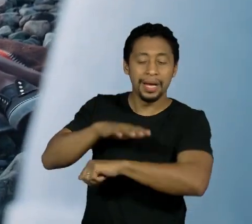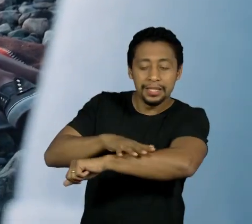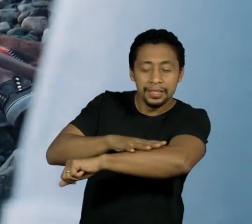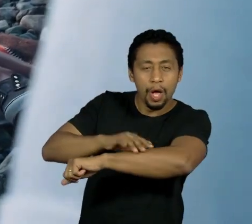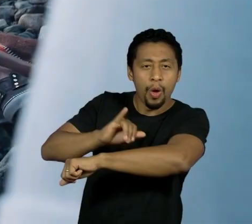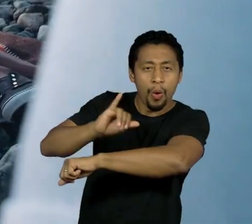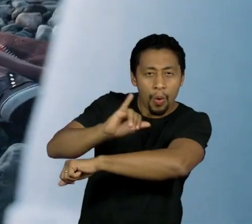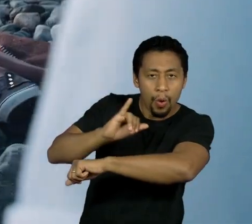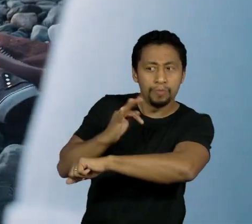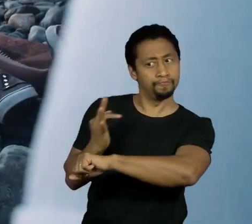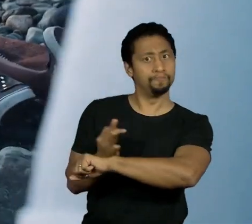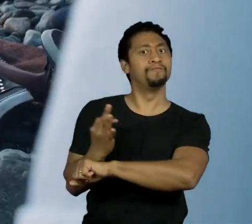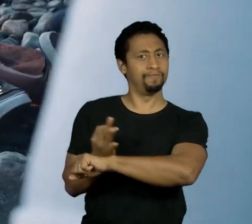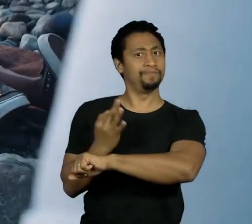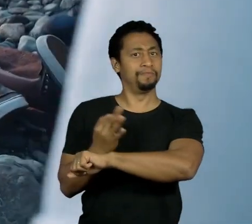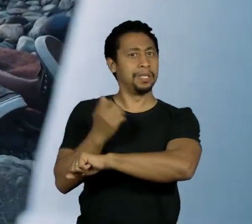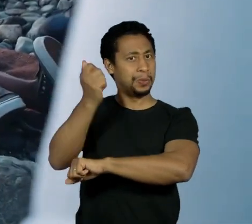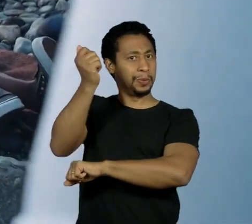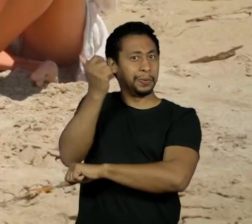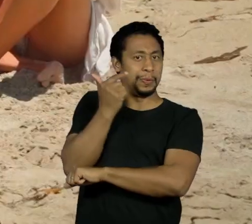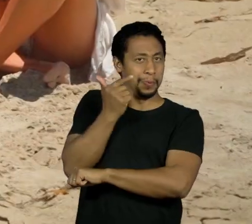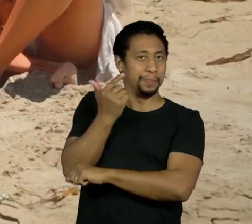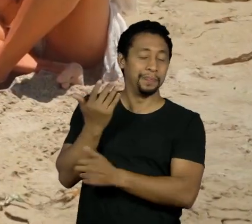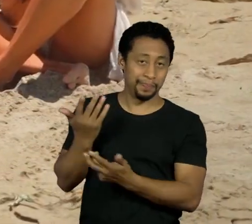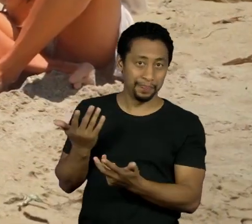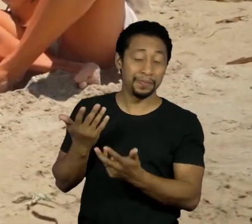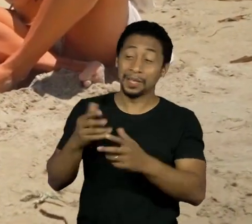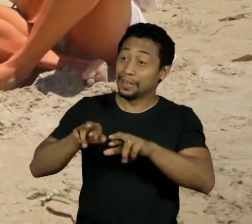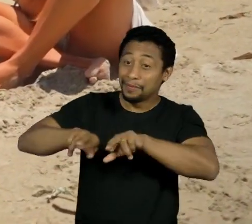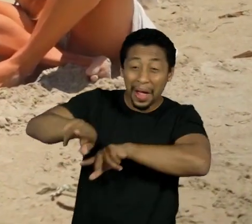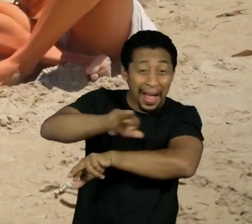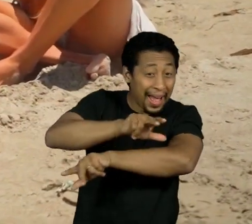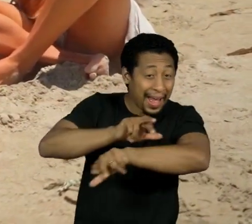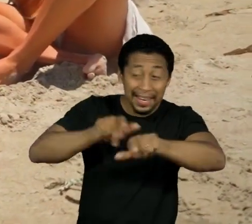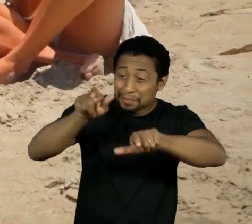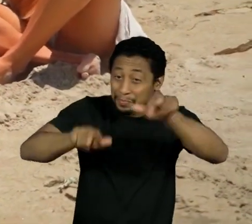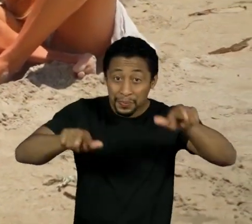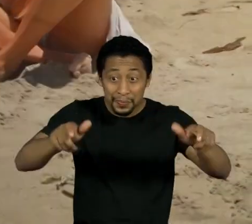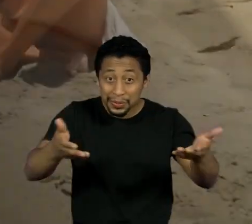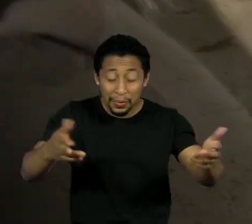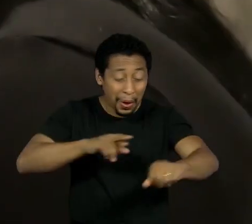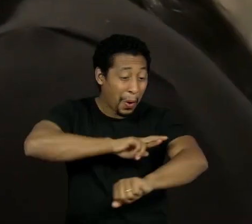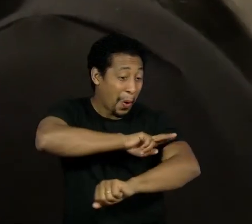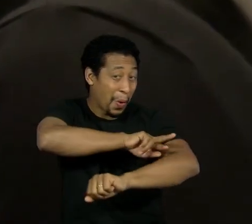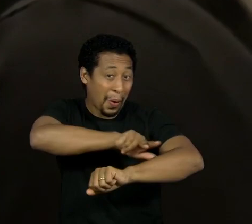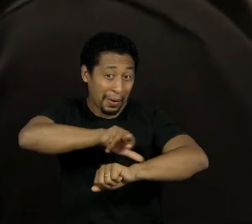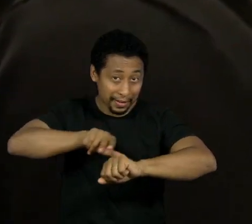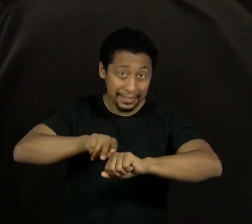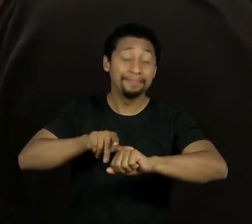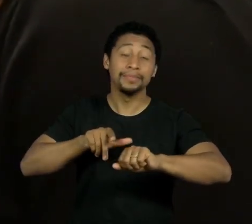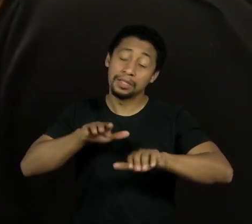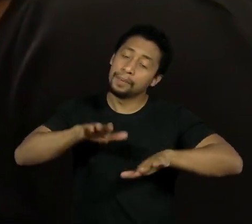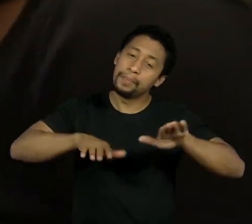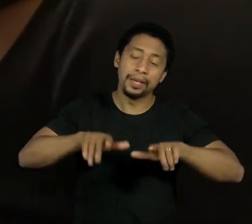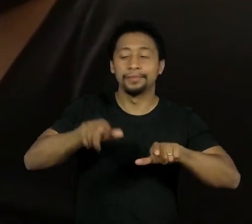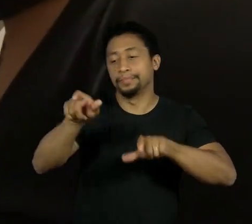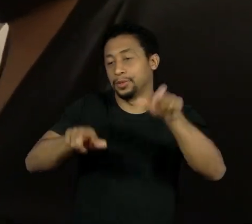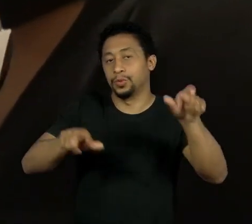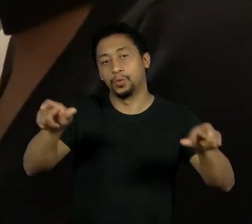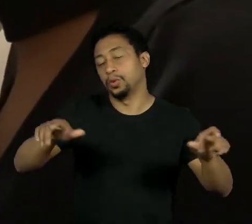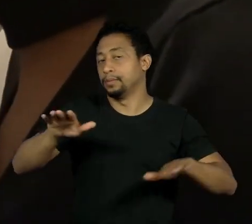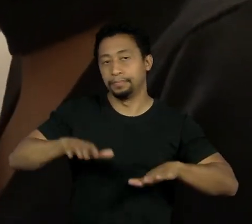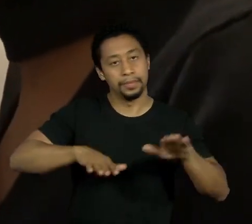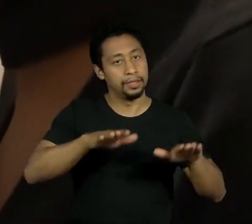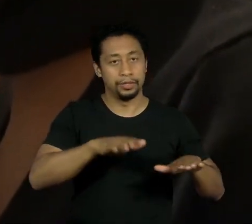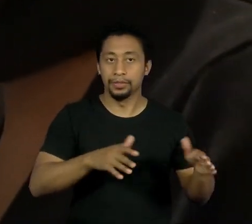maior resistência. Dentro dessa grande variação de cores que a gente tem, vai variar ali de paciente para paciente. O que a